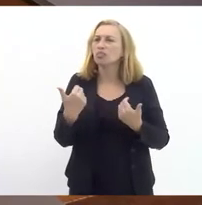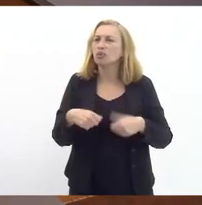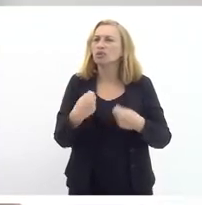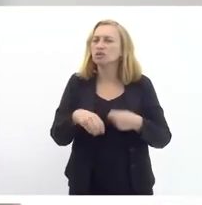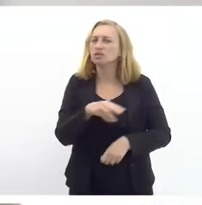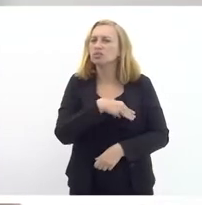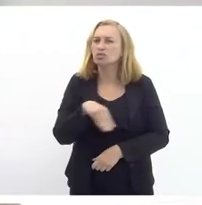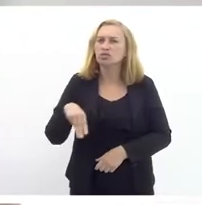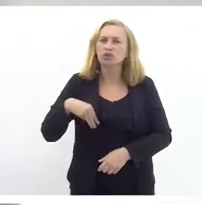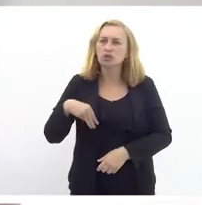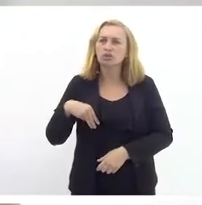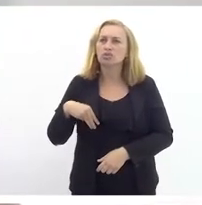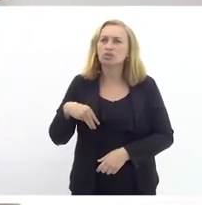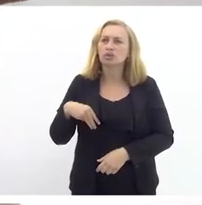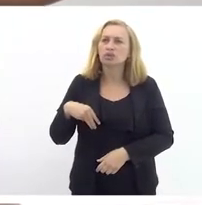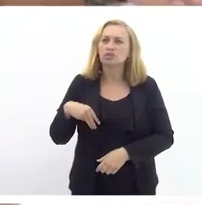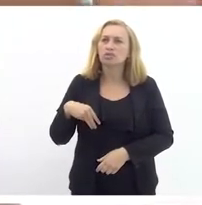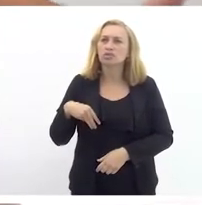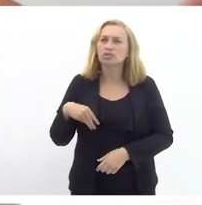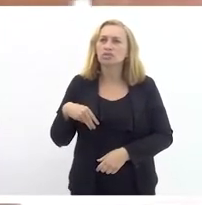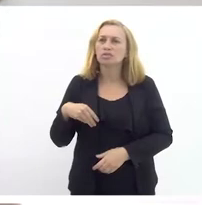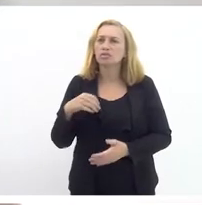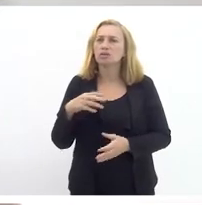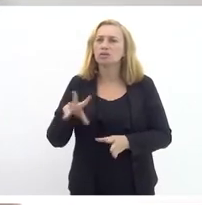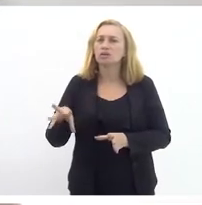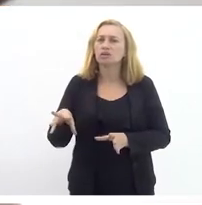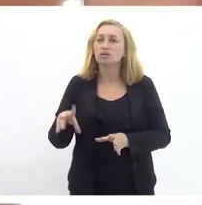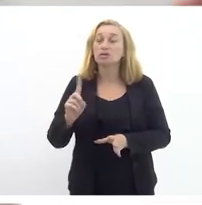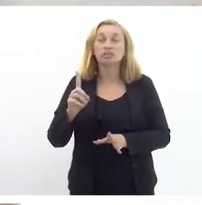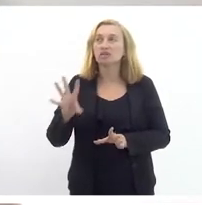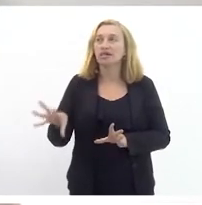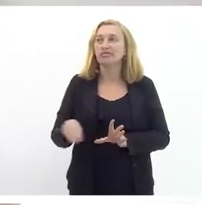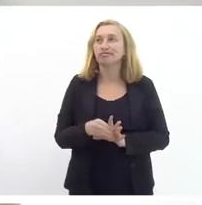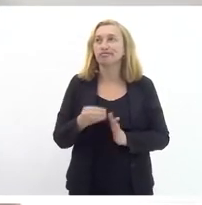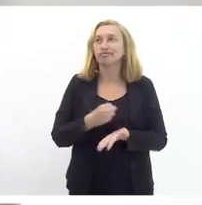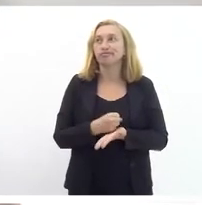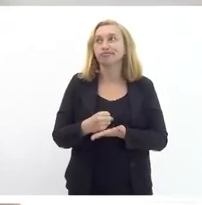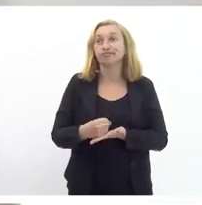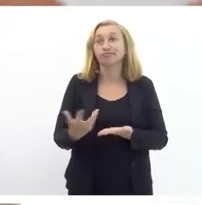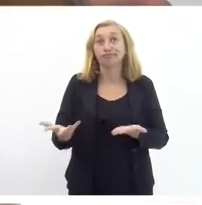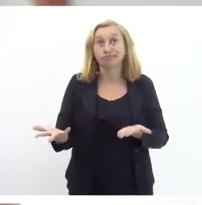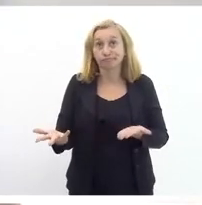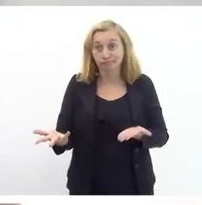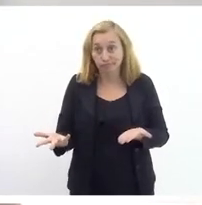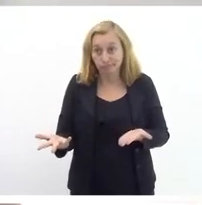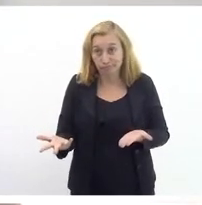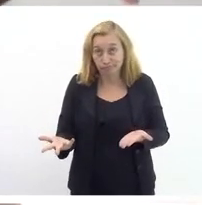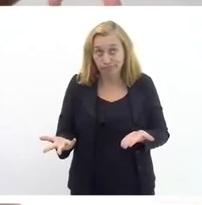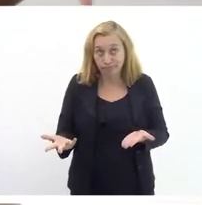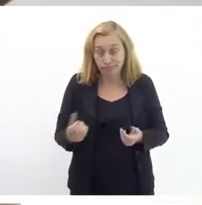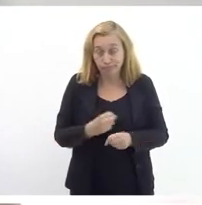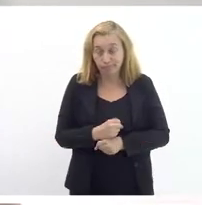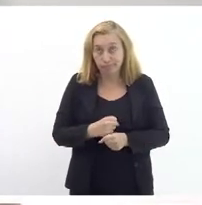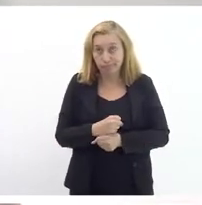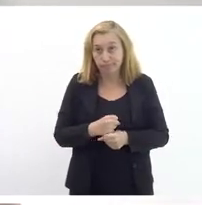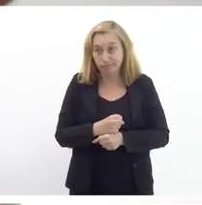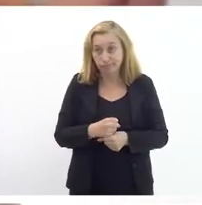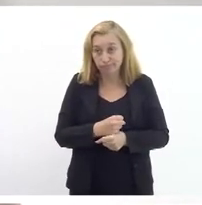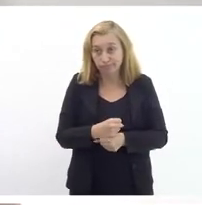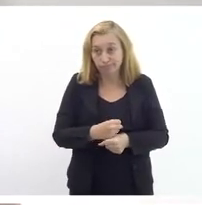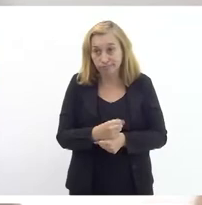Ministério Público para colocar isso em conta, que nem está no contrato, né? E tantos anos, já que